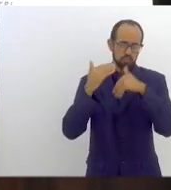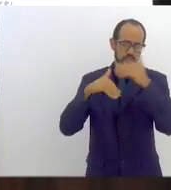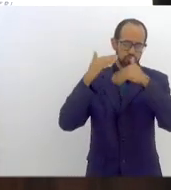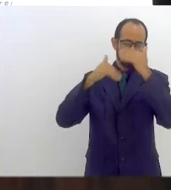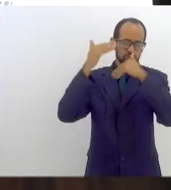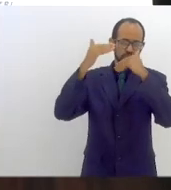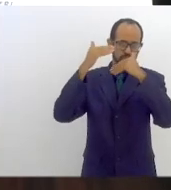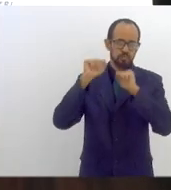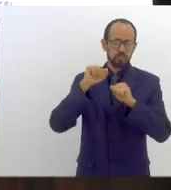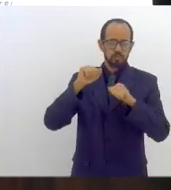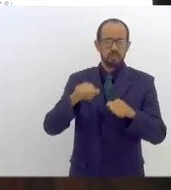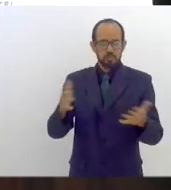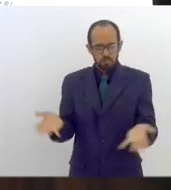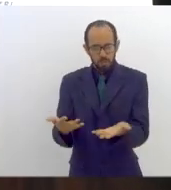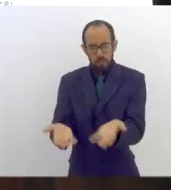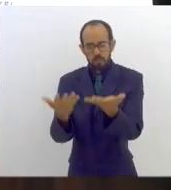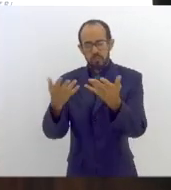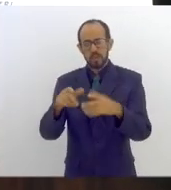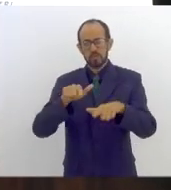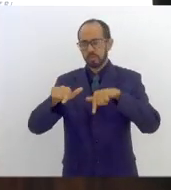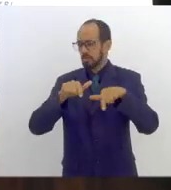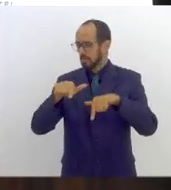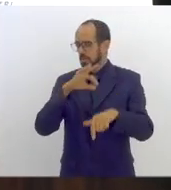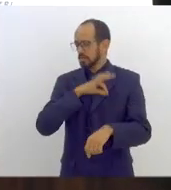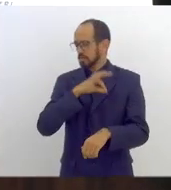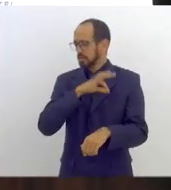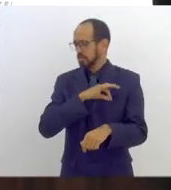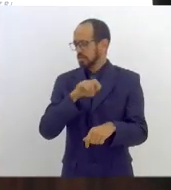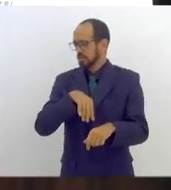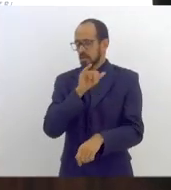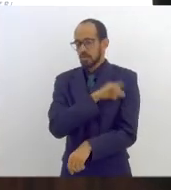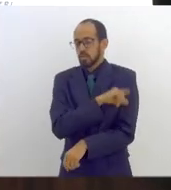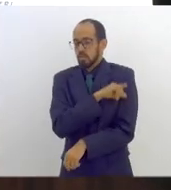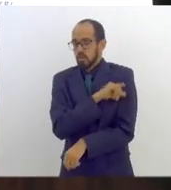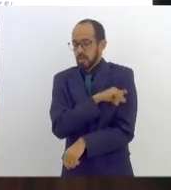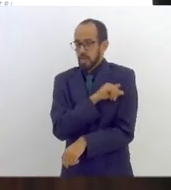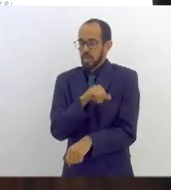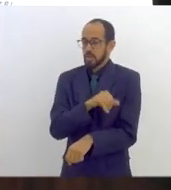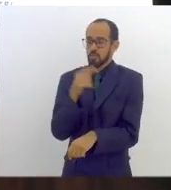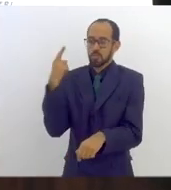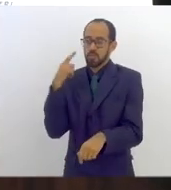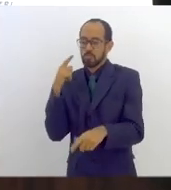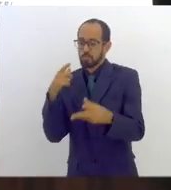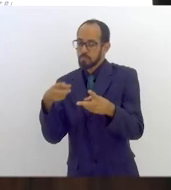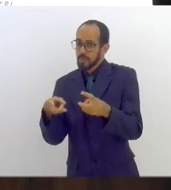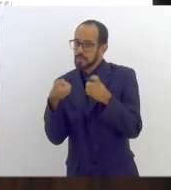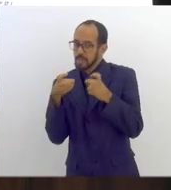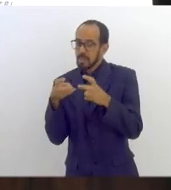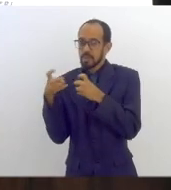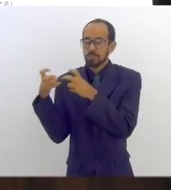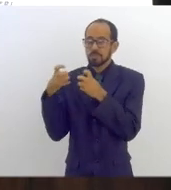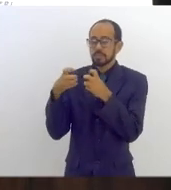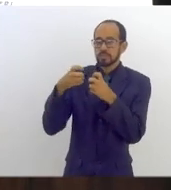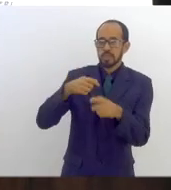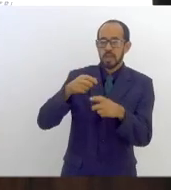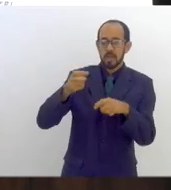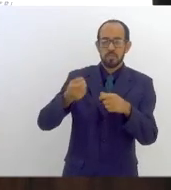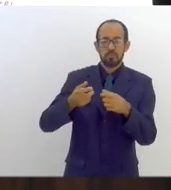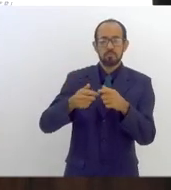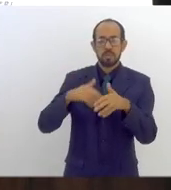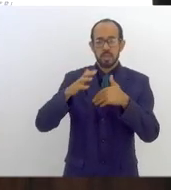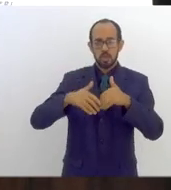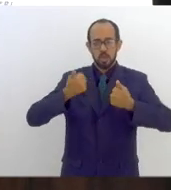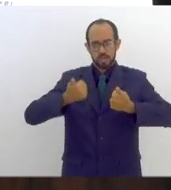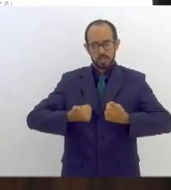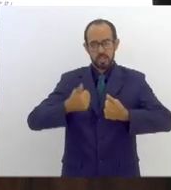tudo, promover a geração de emprego e renda. O Rio dá evidentes sinais de recuperação de sua economia após um período muito